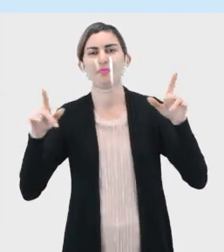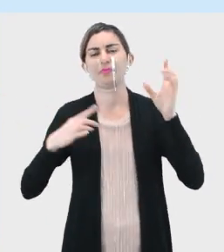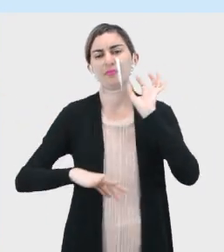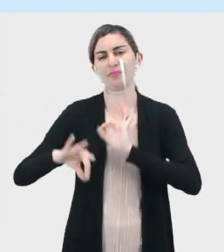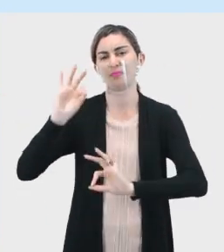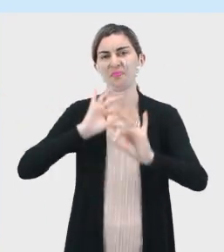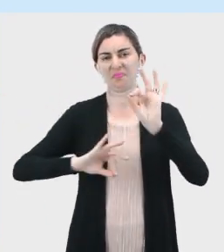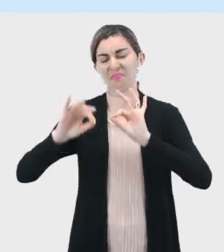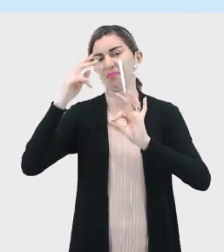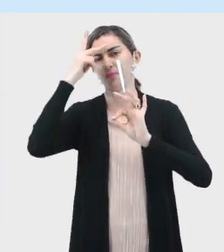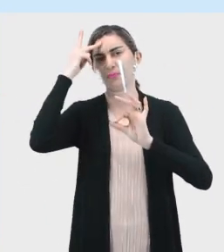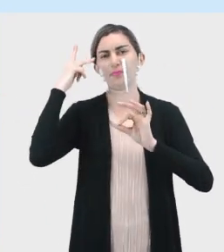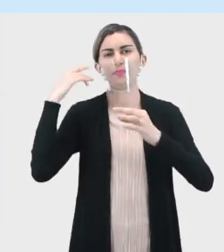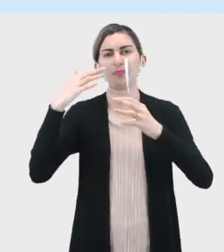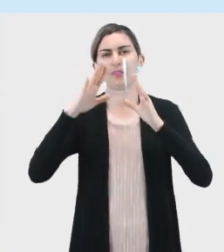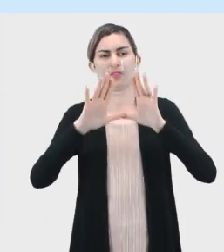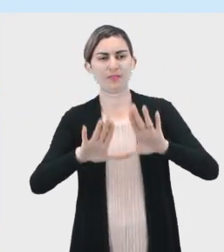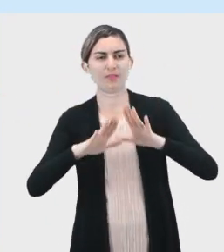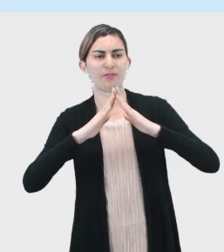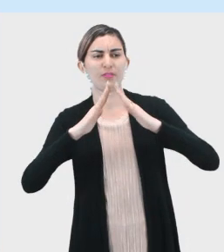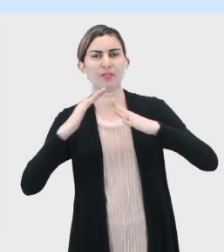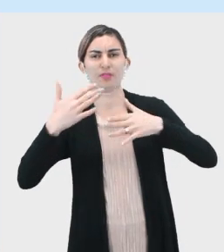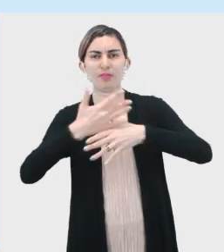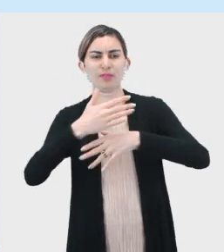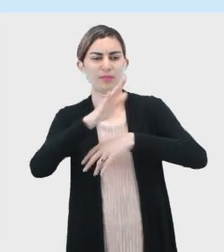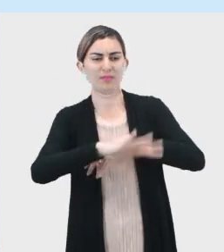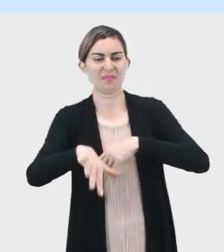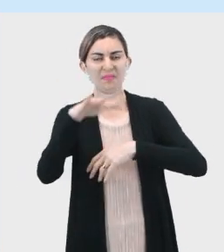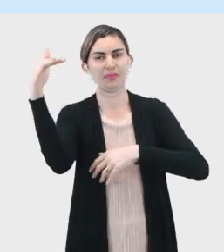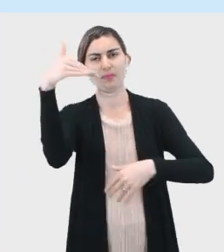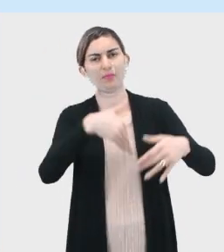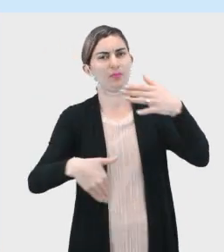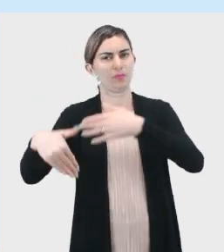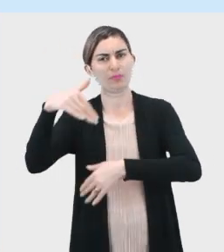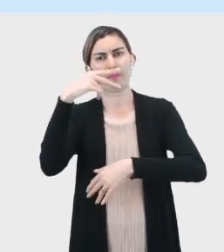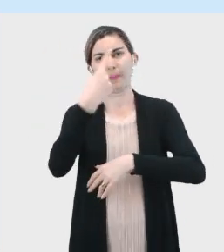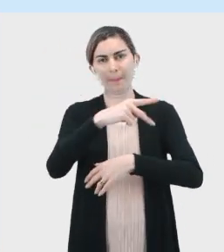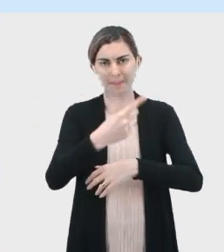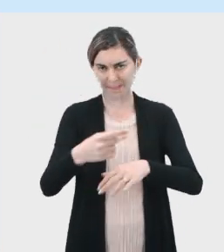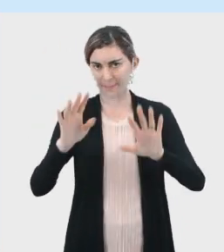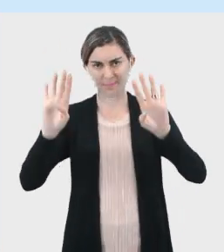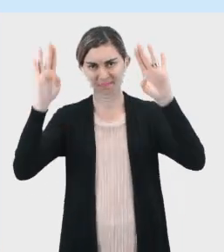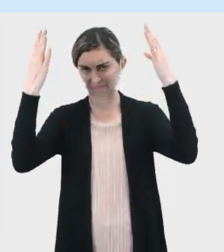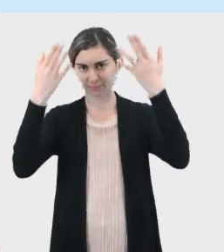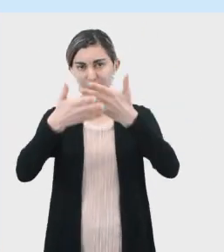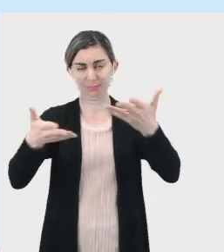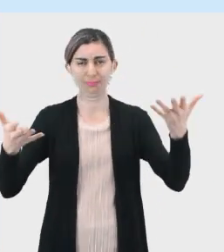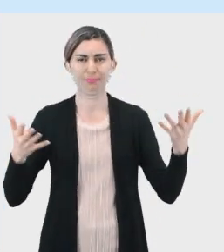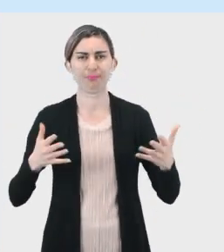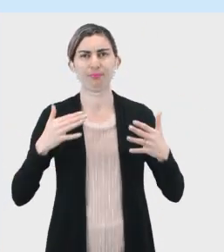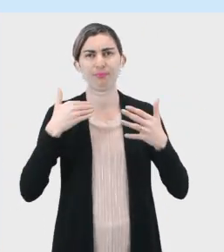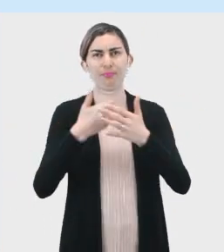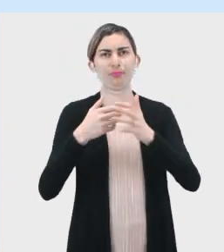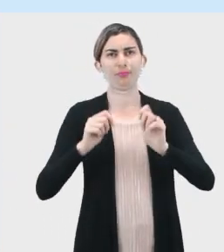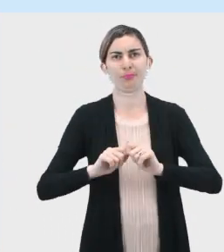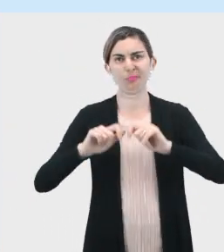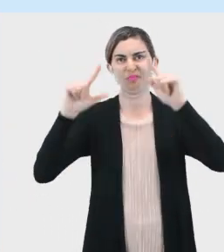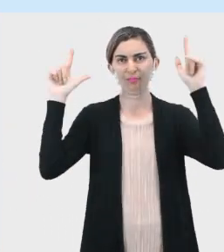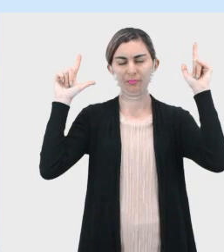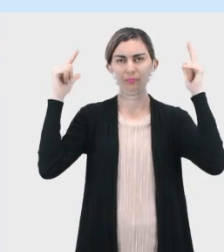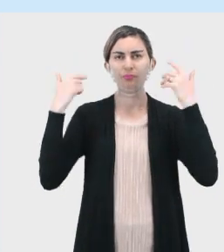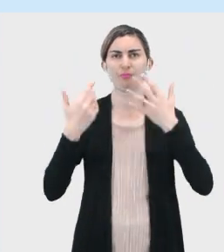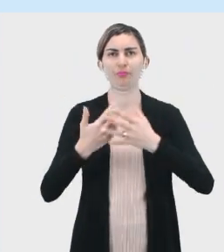fantasiada, gente que se hospeda no vilarejo aí para participar desse evento. Então na